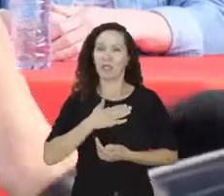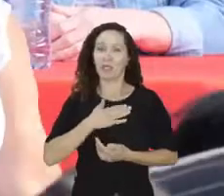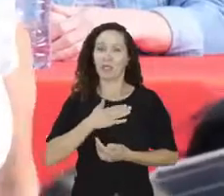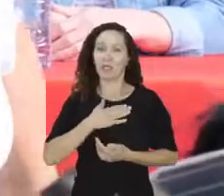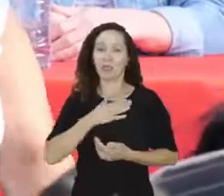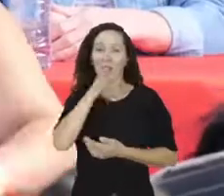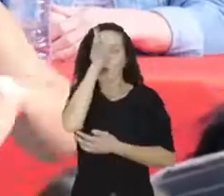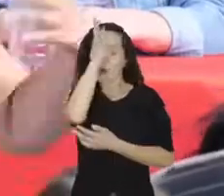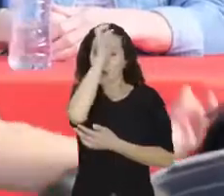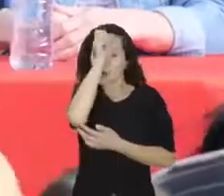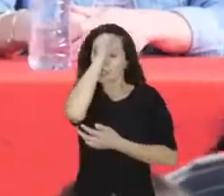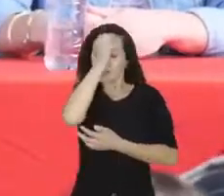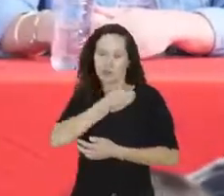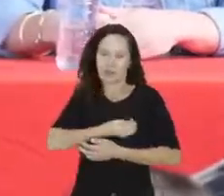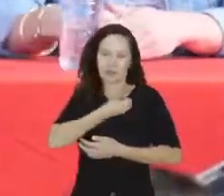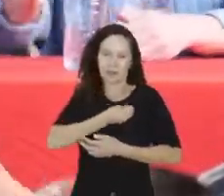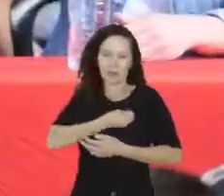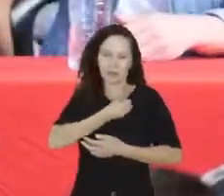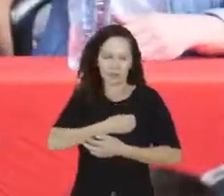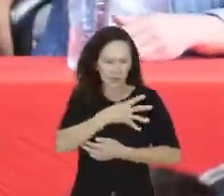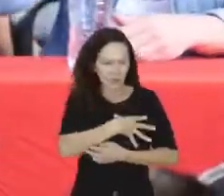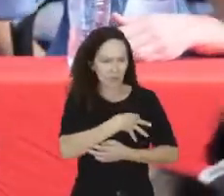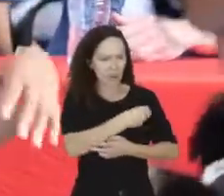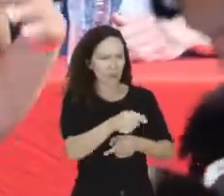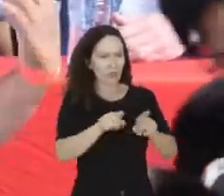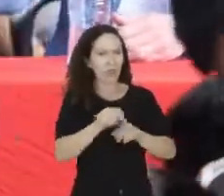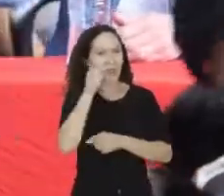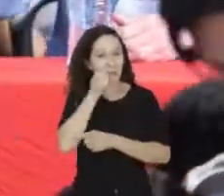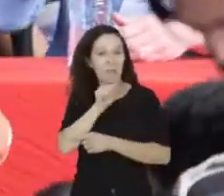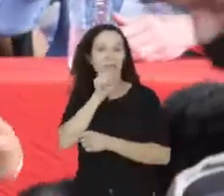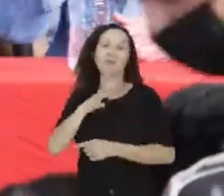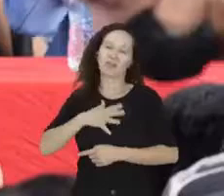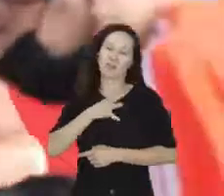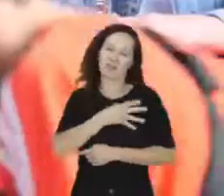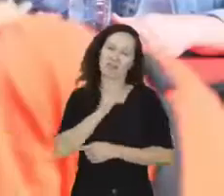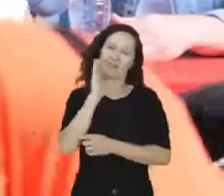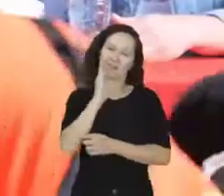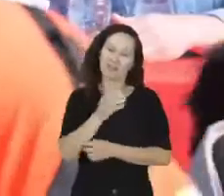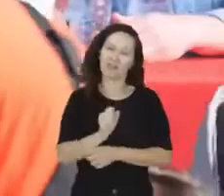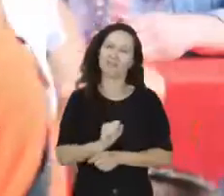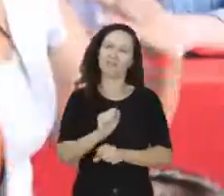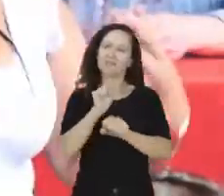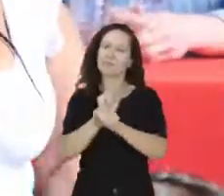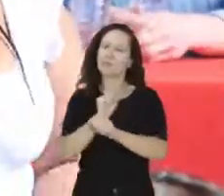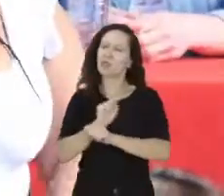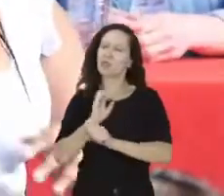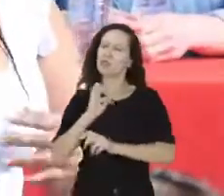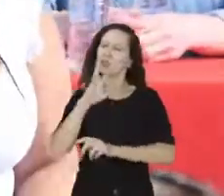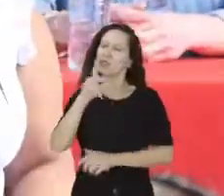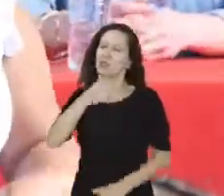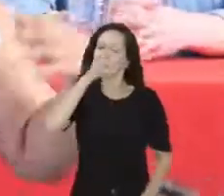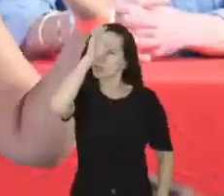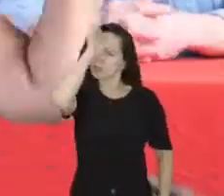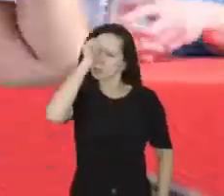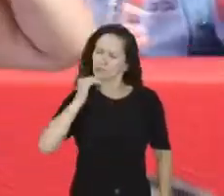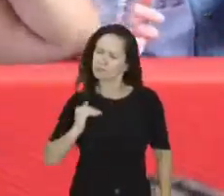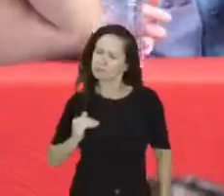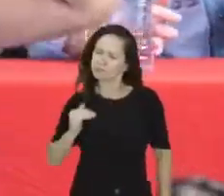como filho, como mãe, que eu já tenho uma filha. E espero que tudo que eu aprendi como criança e aprendi aqui dentro da UNAS, eu